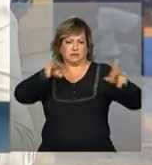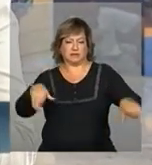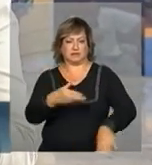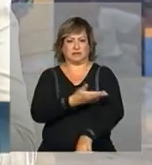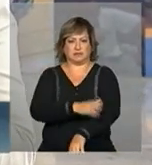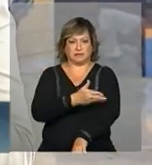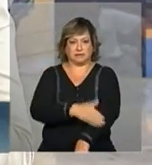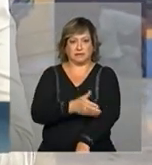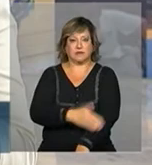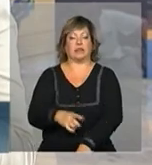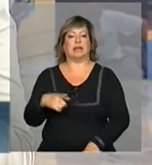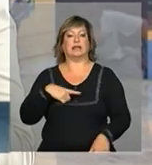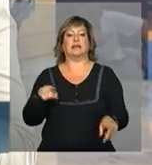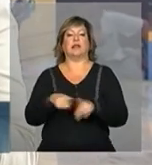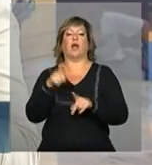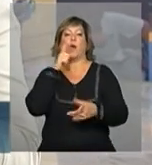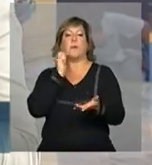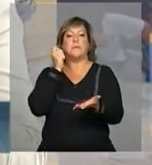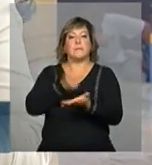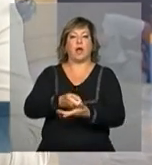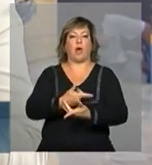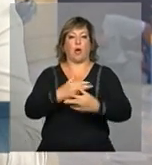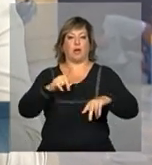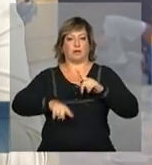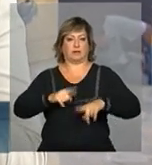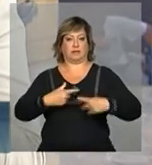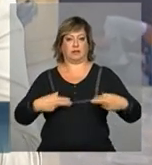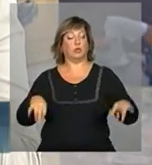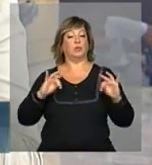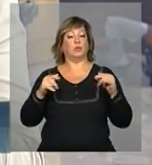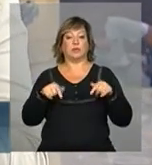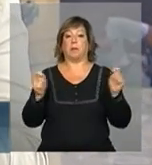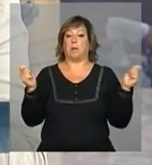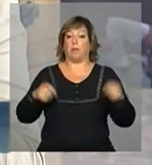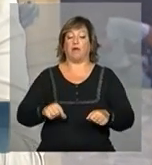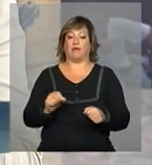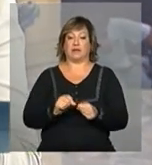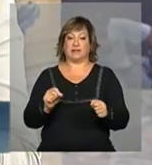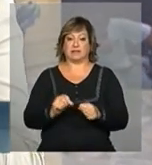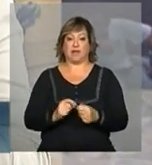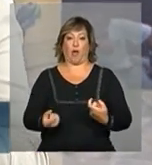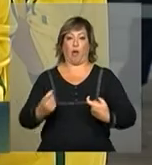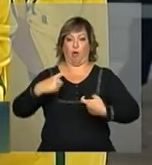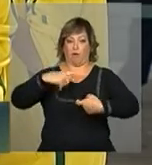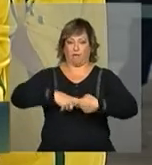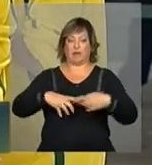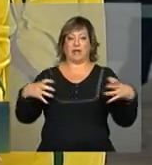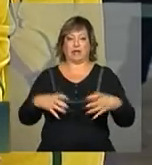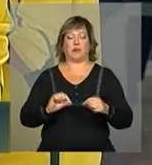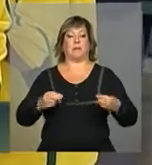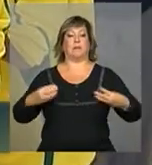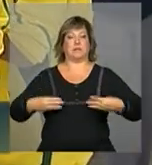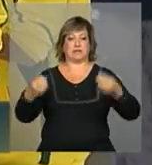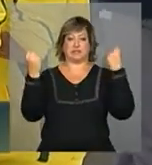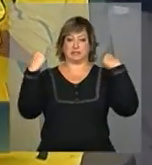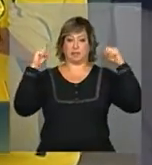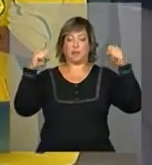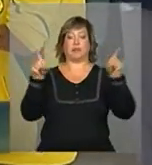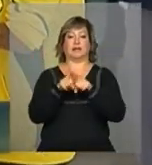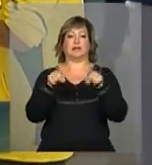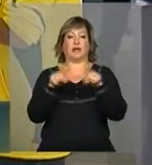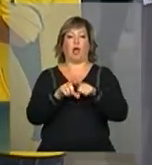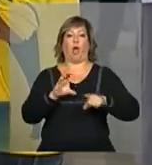da aquisição de equipamentos e materiais. Tudo isso vai poder ser feito por meio de convênios entre o Ministério do Esporte